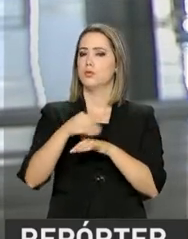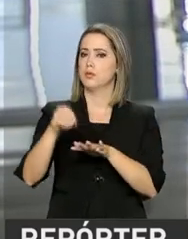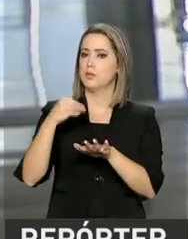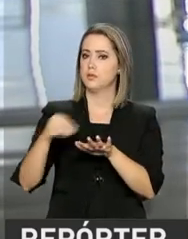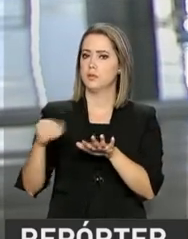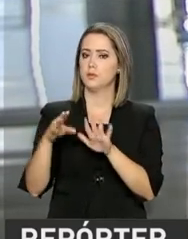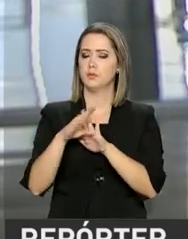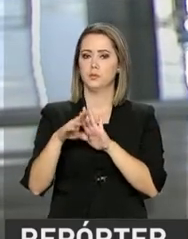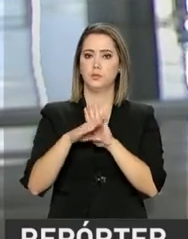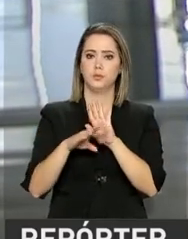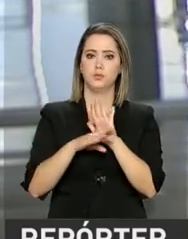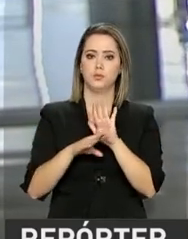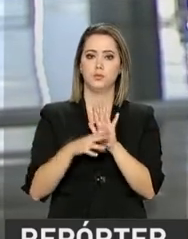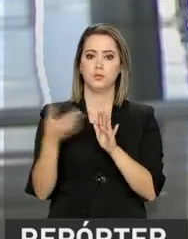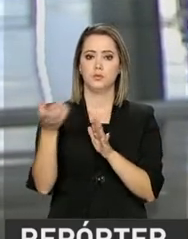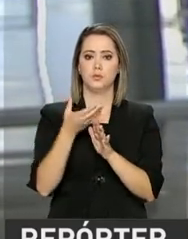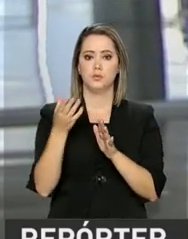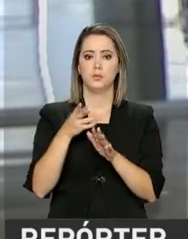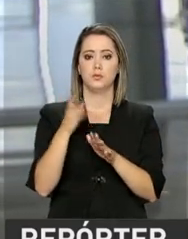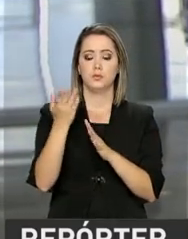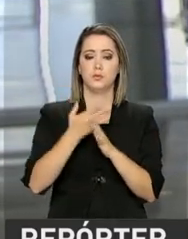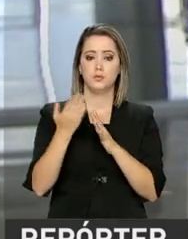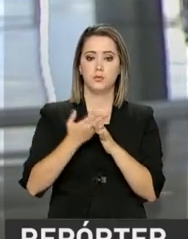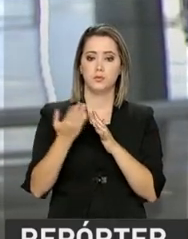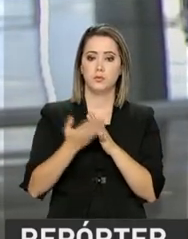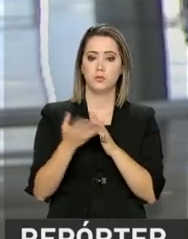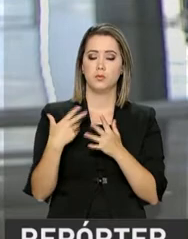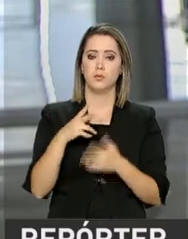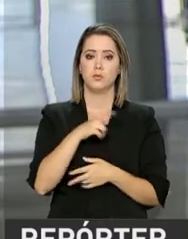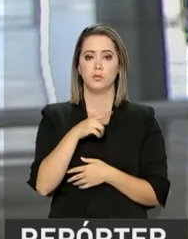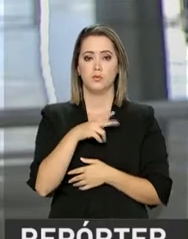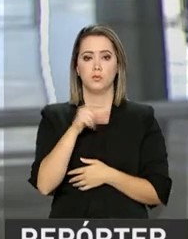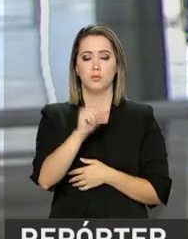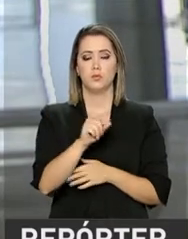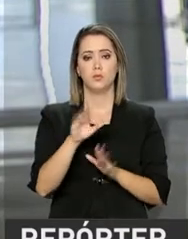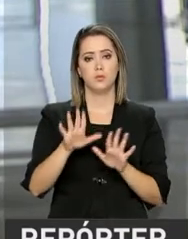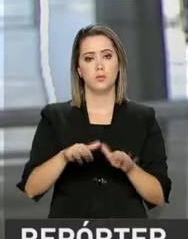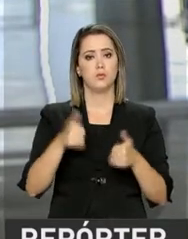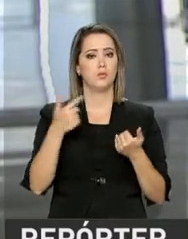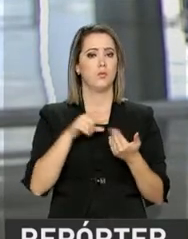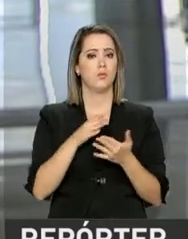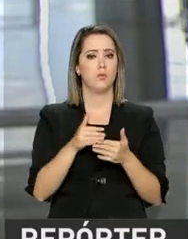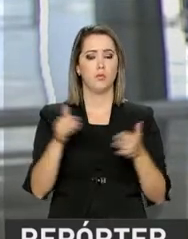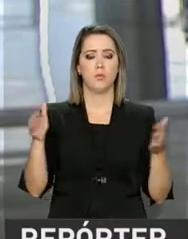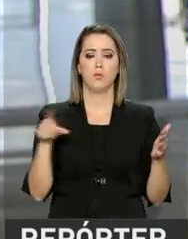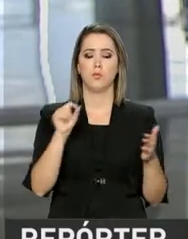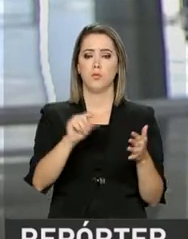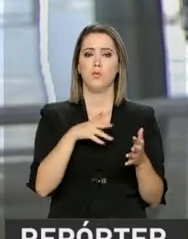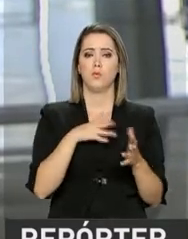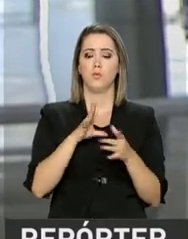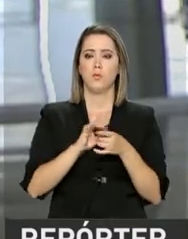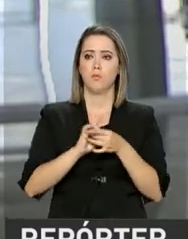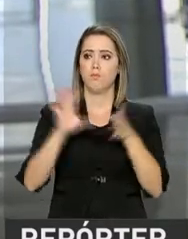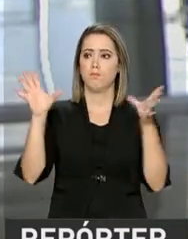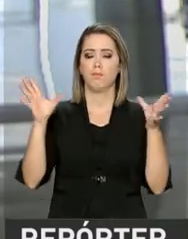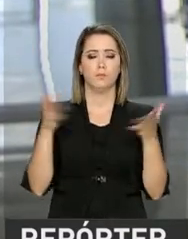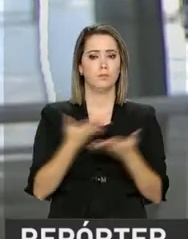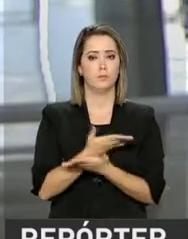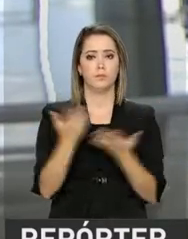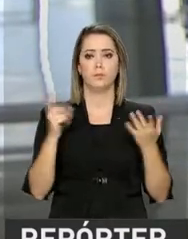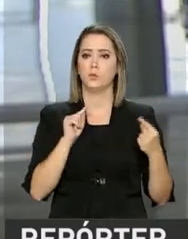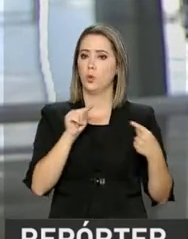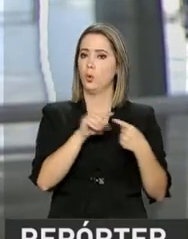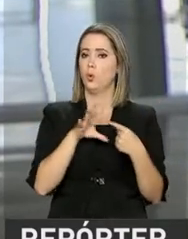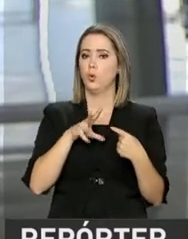projetos que ela quer conceder à iniciativa privada da forma mais ampla e irrestrita isso para atingir